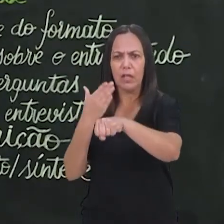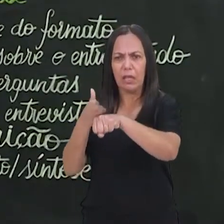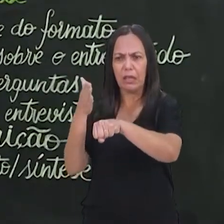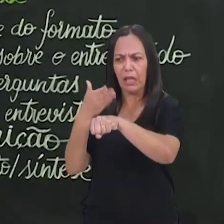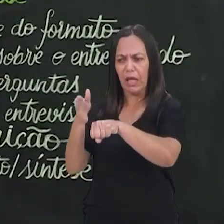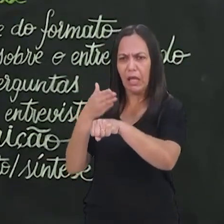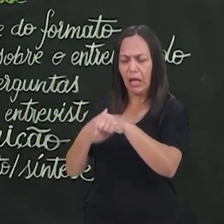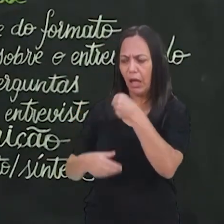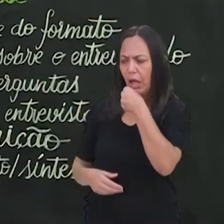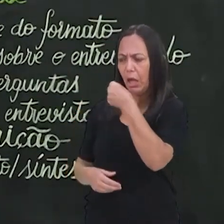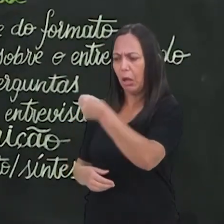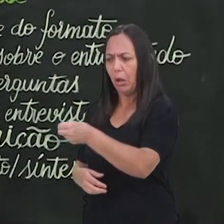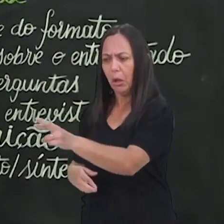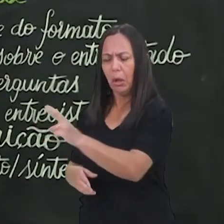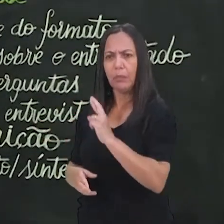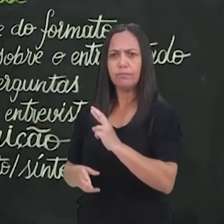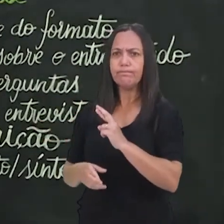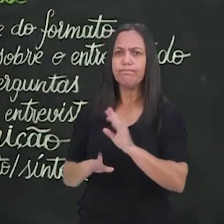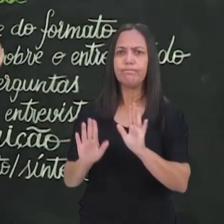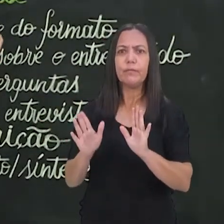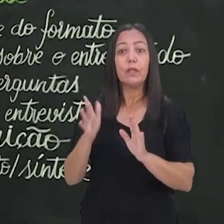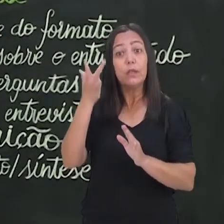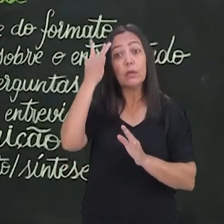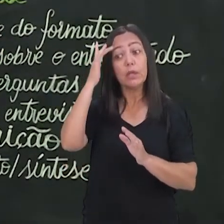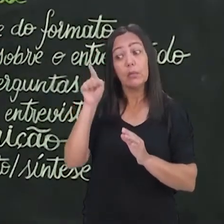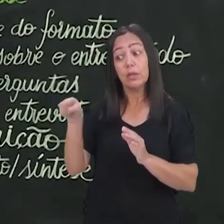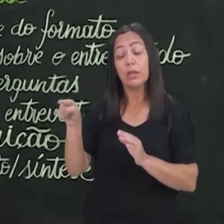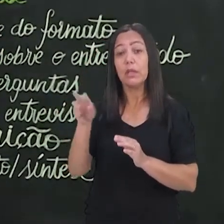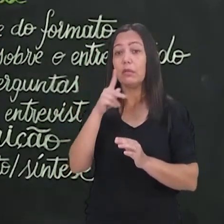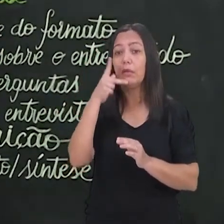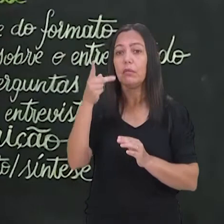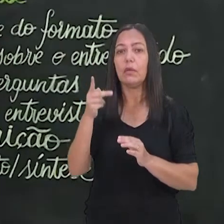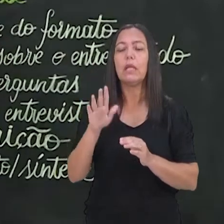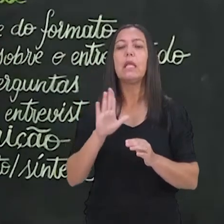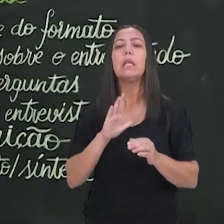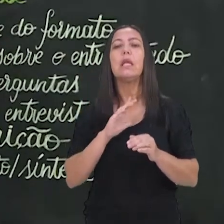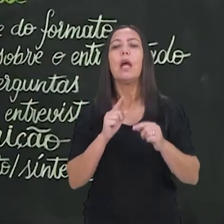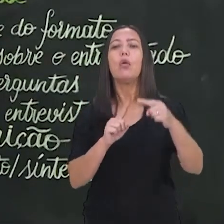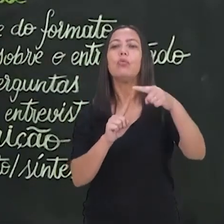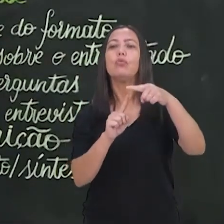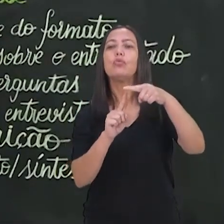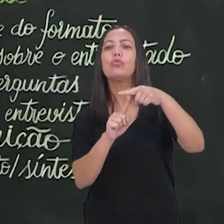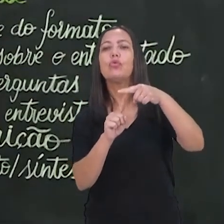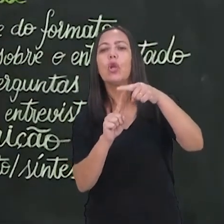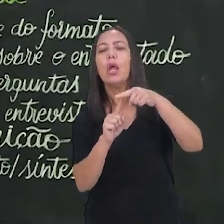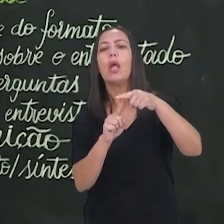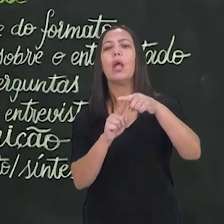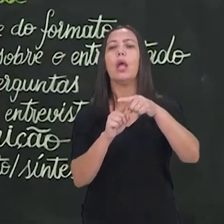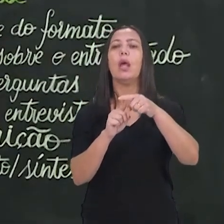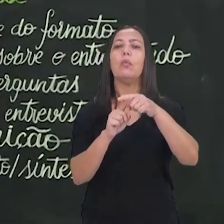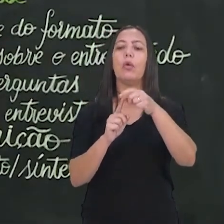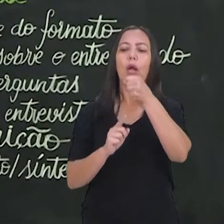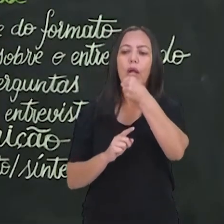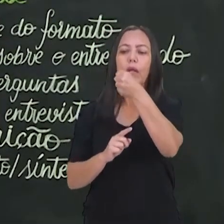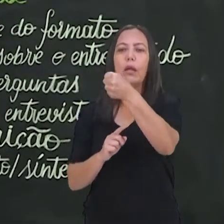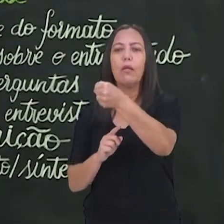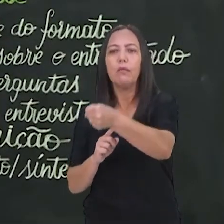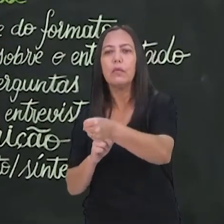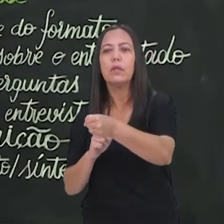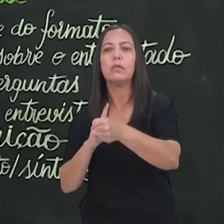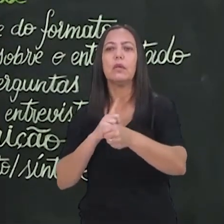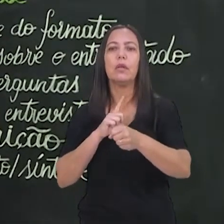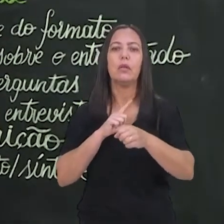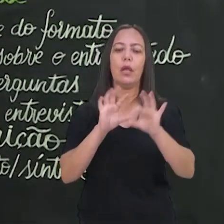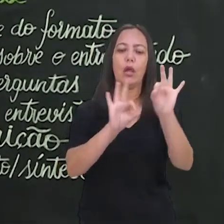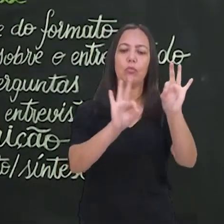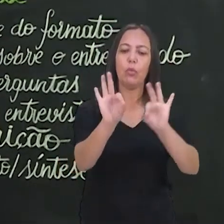você não sabe de fato o que o outro vai falar. Nós temos alguns tipos de entrevista que seguem uma estrutura. Vamos imaginar, por exemplo,